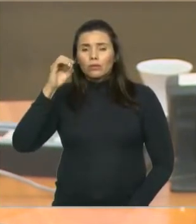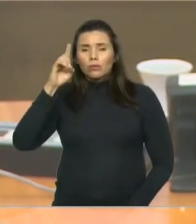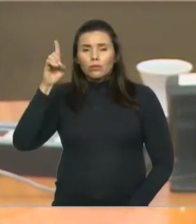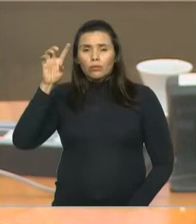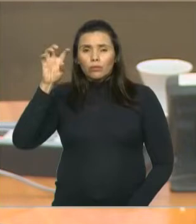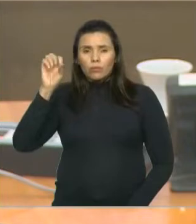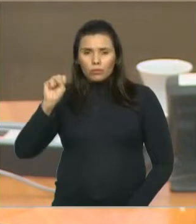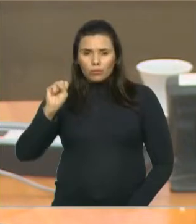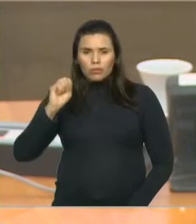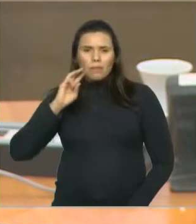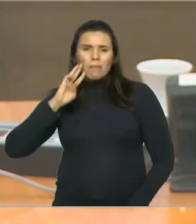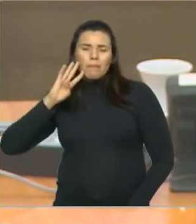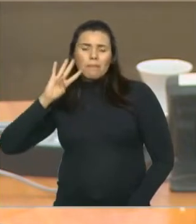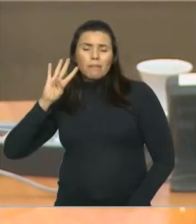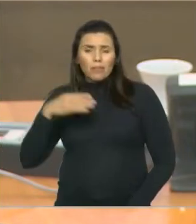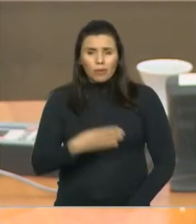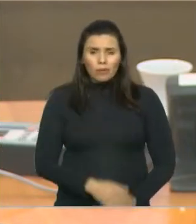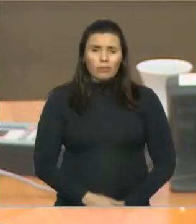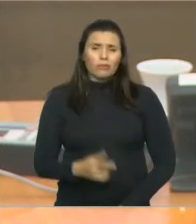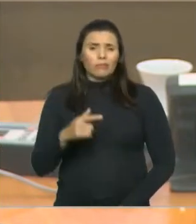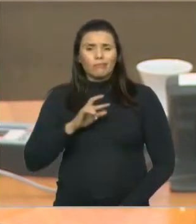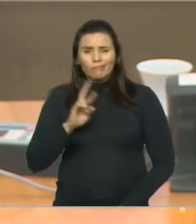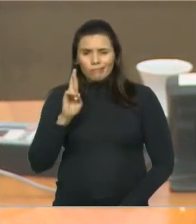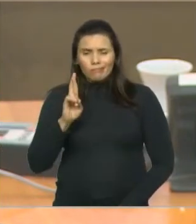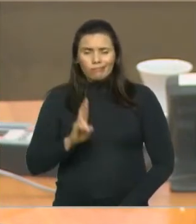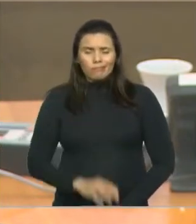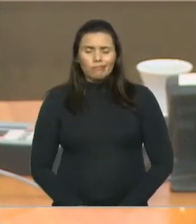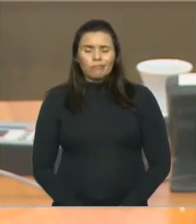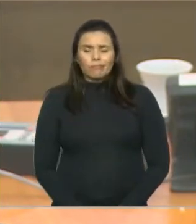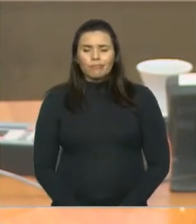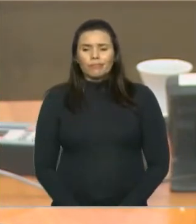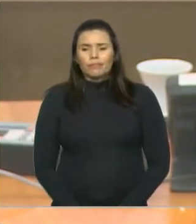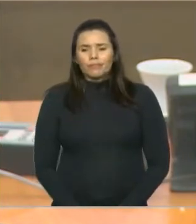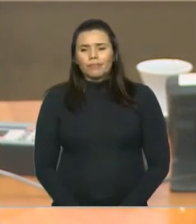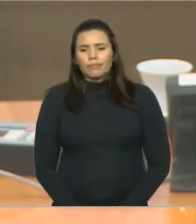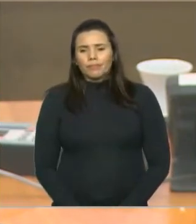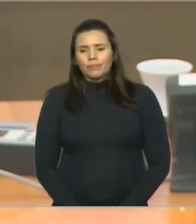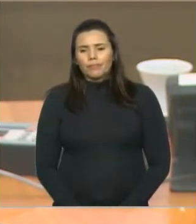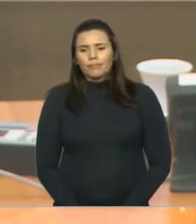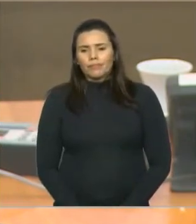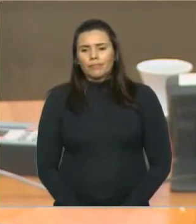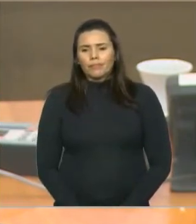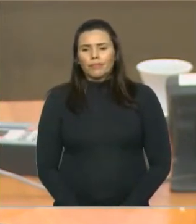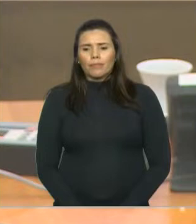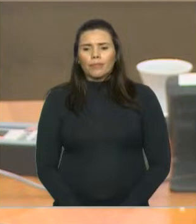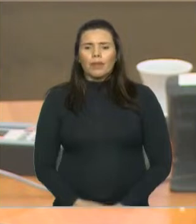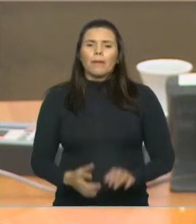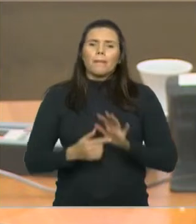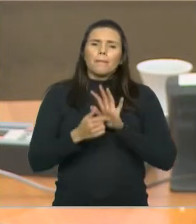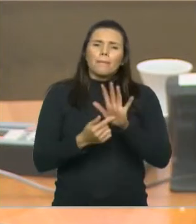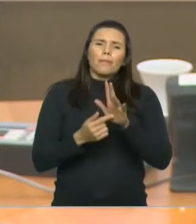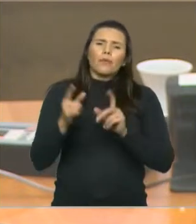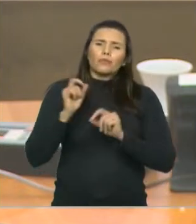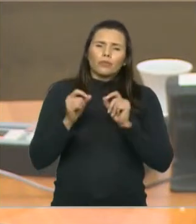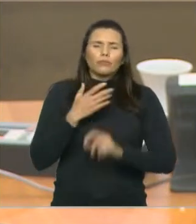Isso em menos de 15 anos. Então, o que demonstra que, de um lado, o Estado tem também